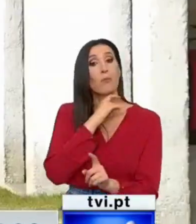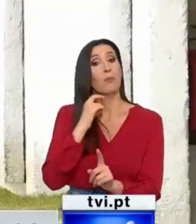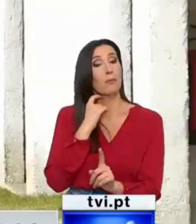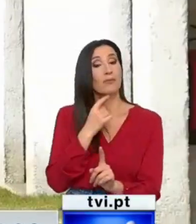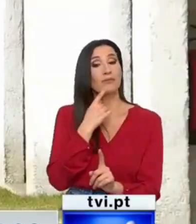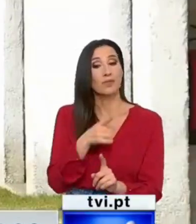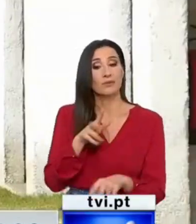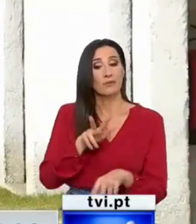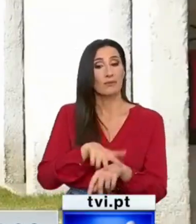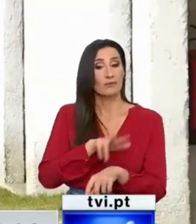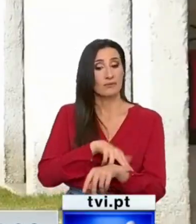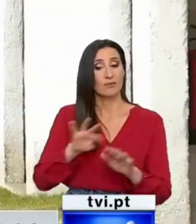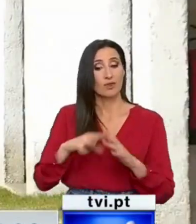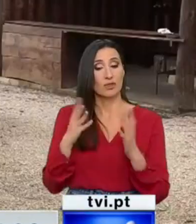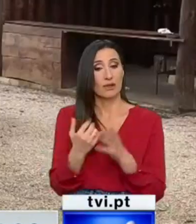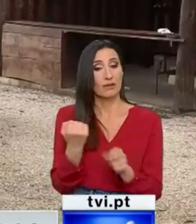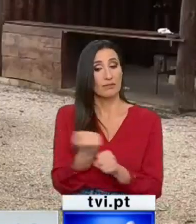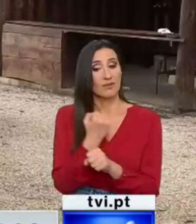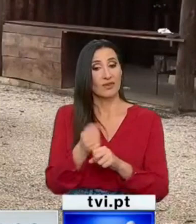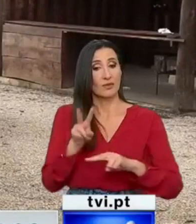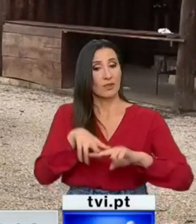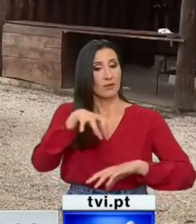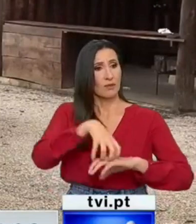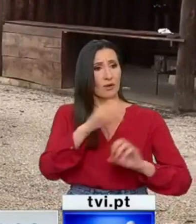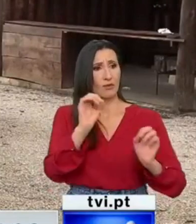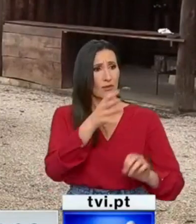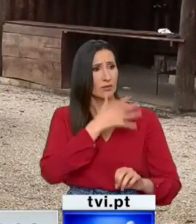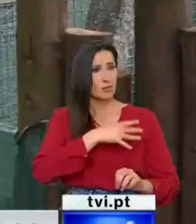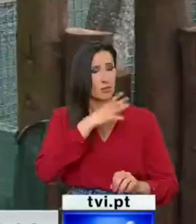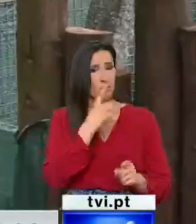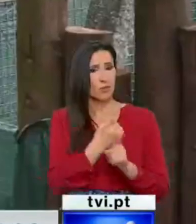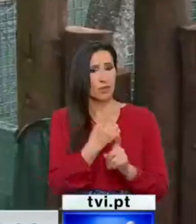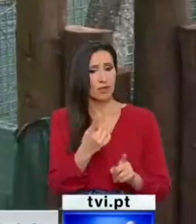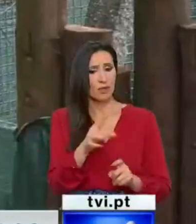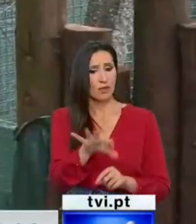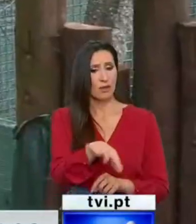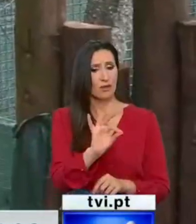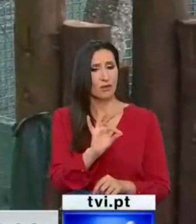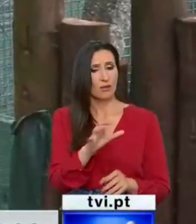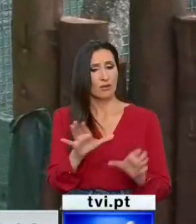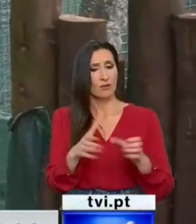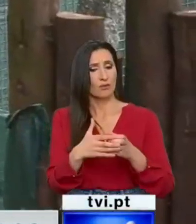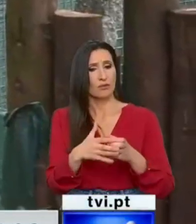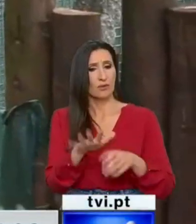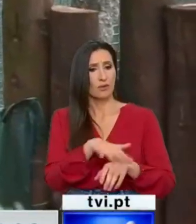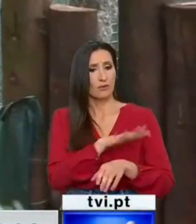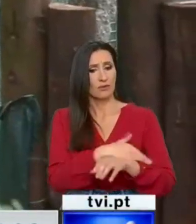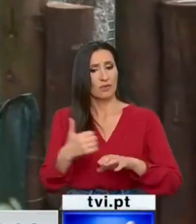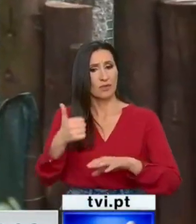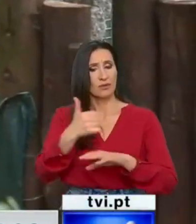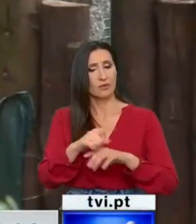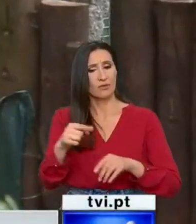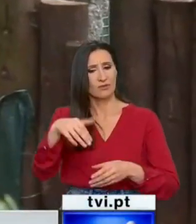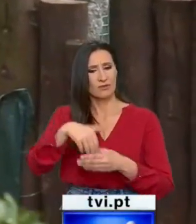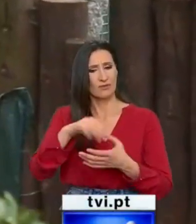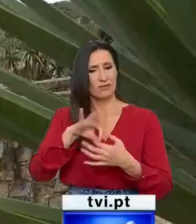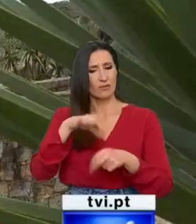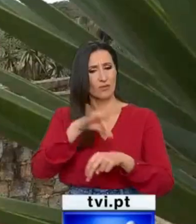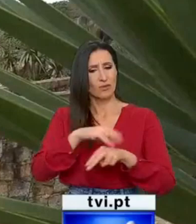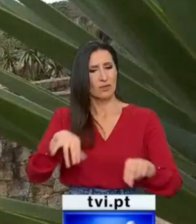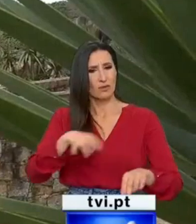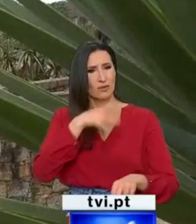que a Direção-Geral dos Serviços Prisionais nunca lhe explicou porque é que usou uma nomeação para o Conselho de Administração de um hospital